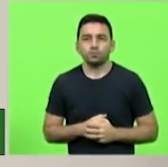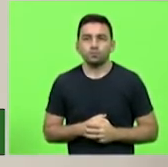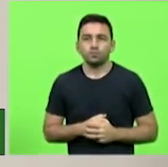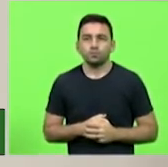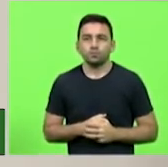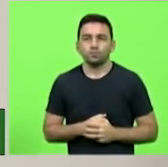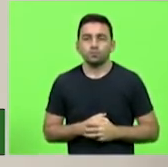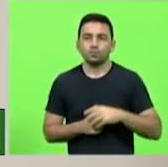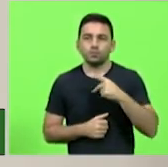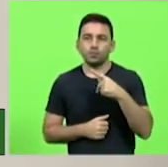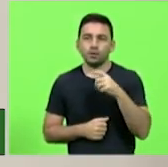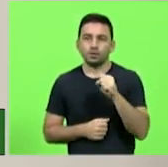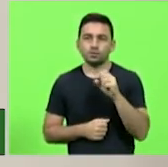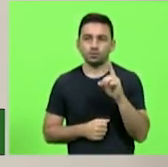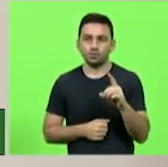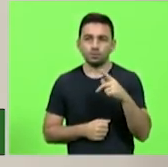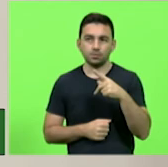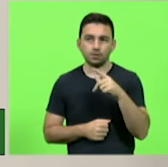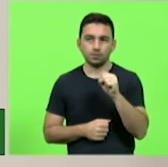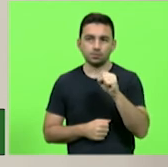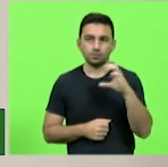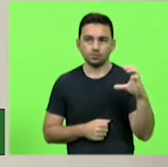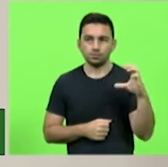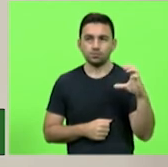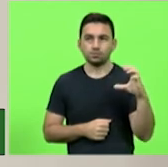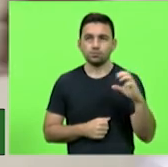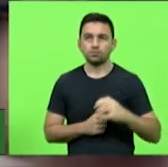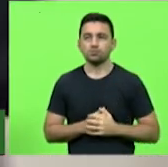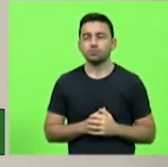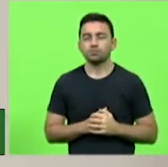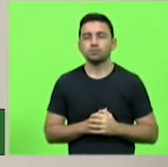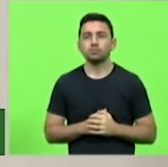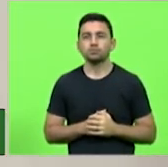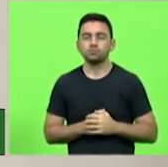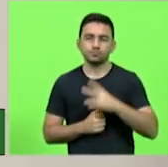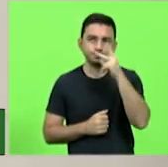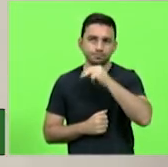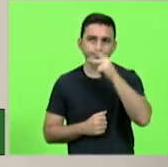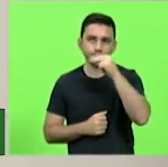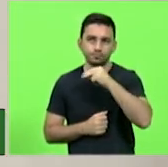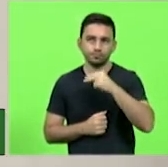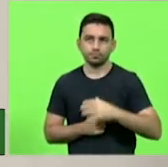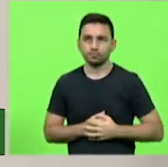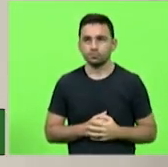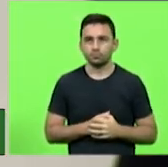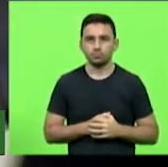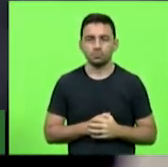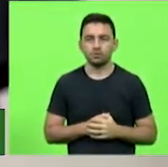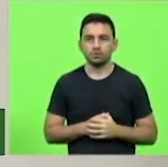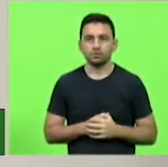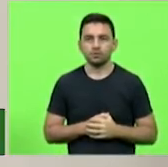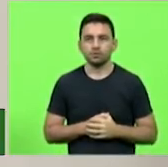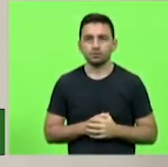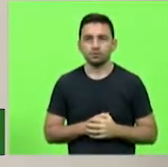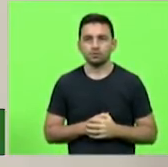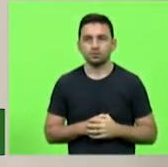Bloco PSD, PSC. Deputado Kennedy Nunes. Vossa Excelência